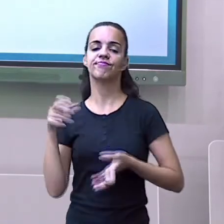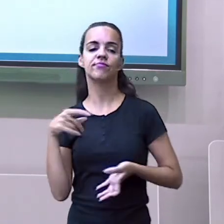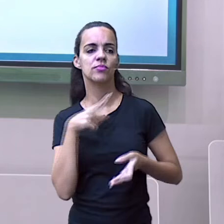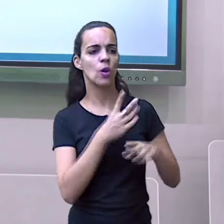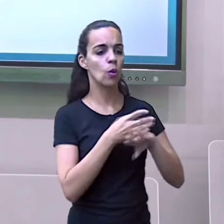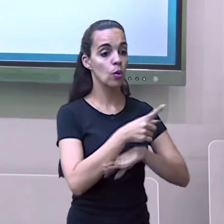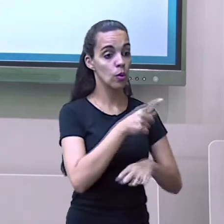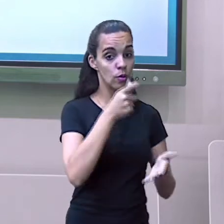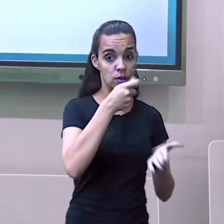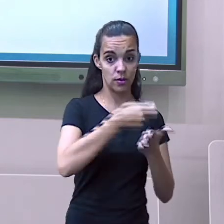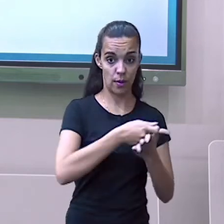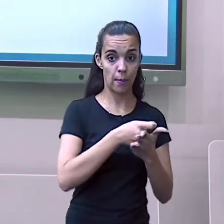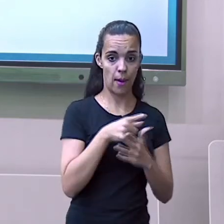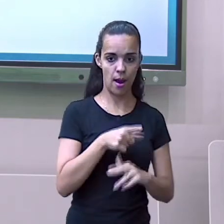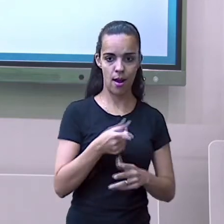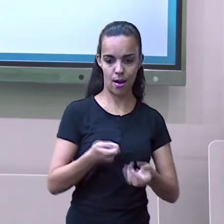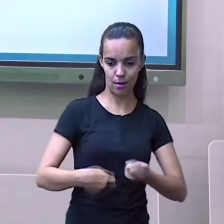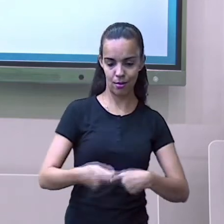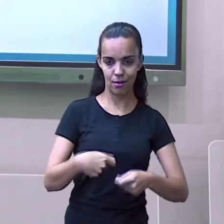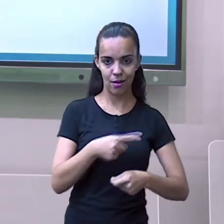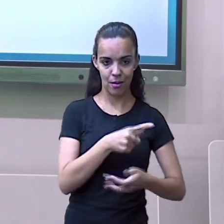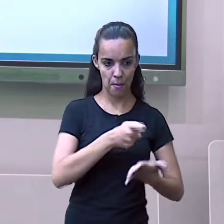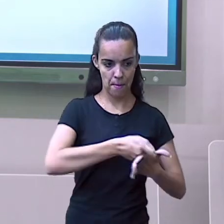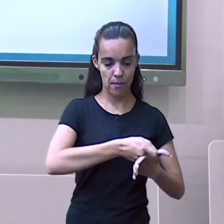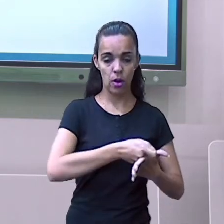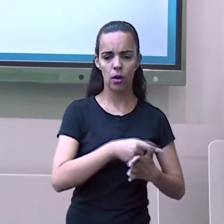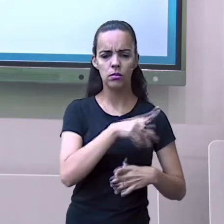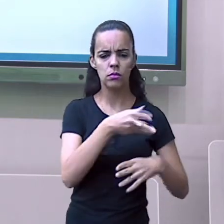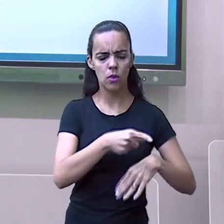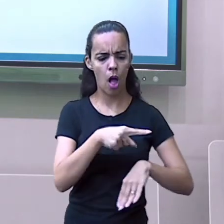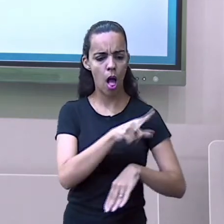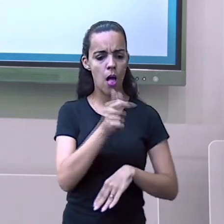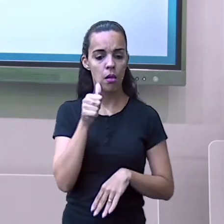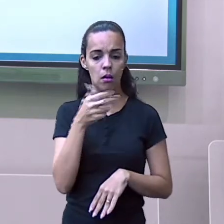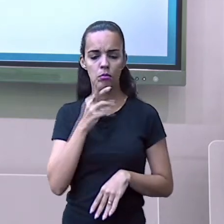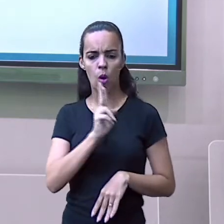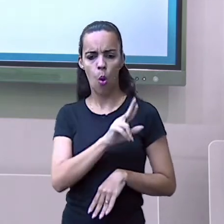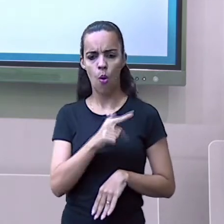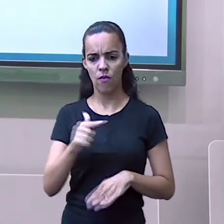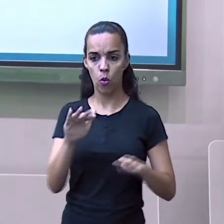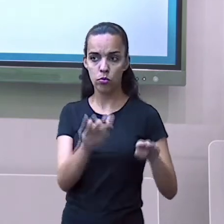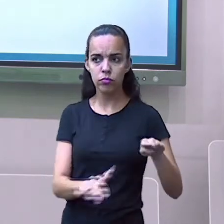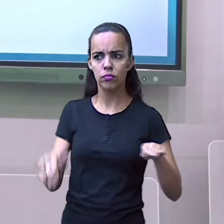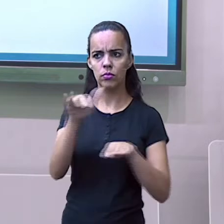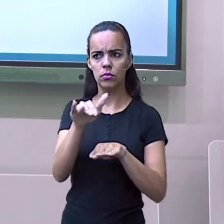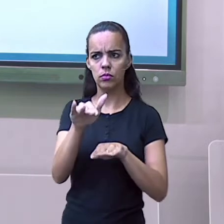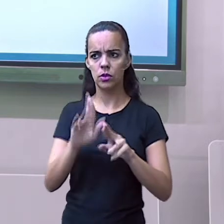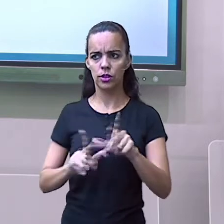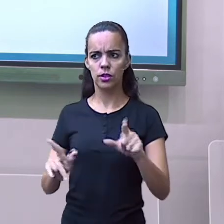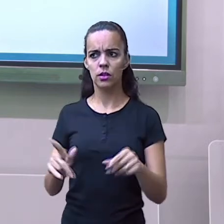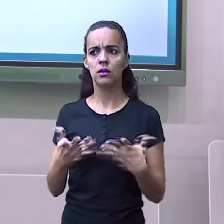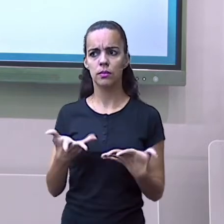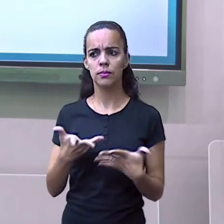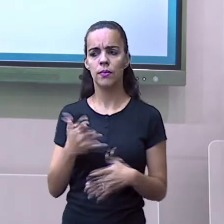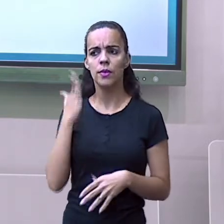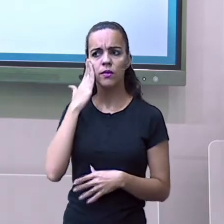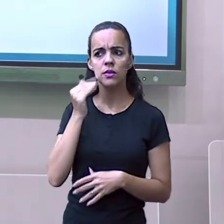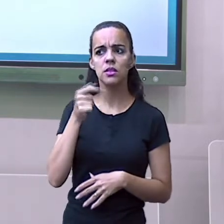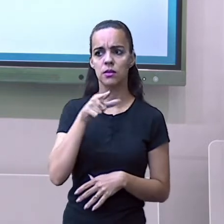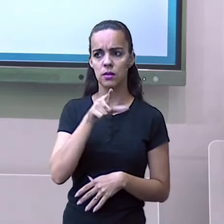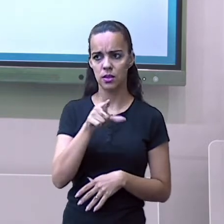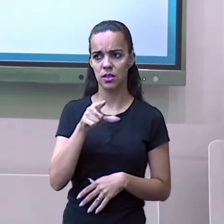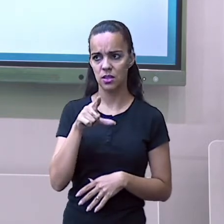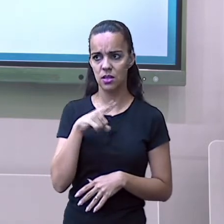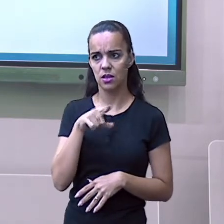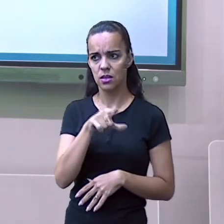pelo caixa, o produto está com preço maior. Você já deve ter passado por isso. Você sabia que